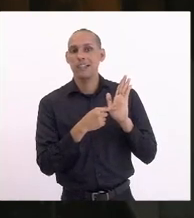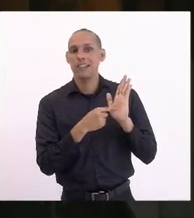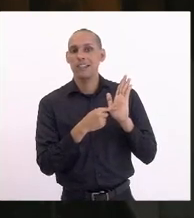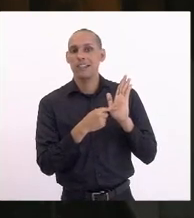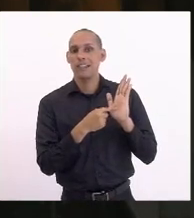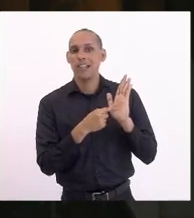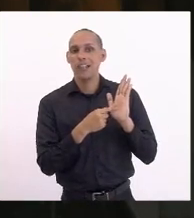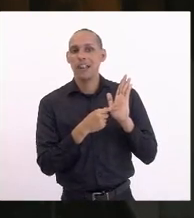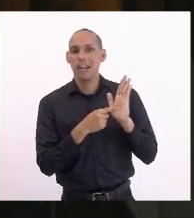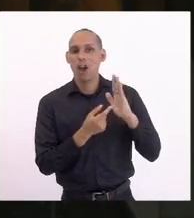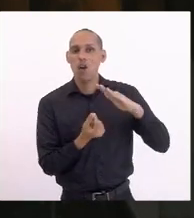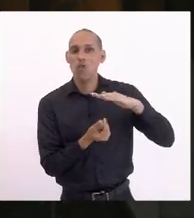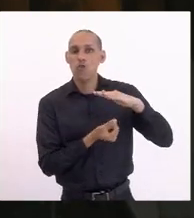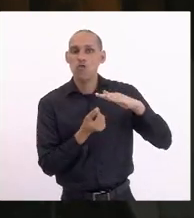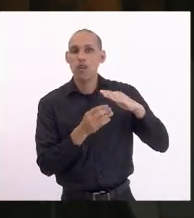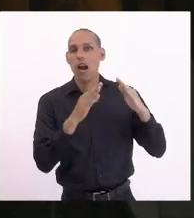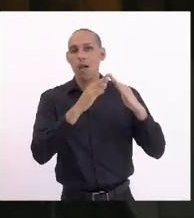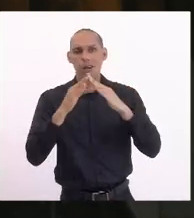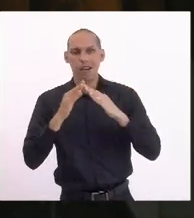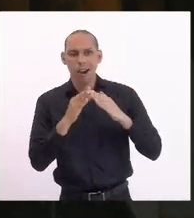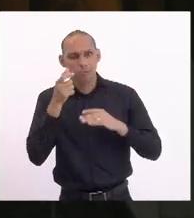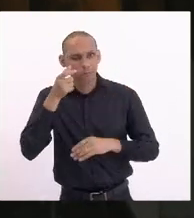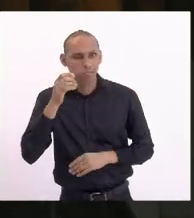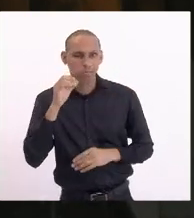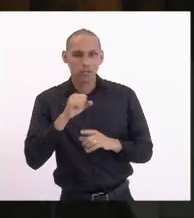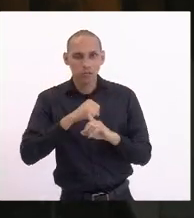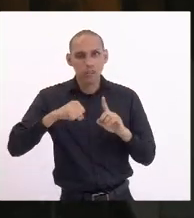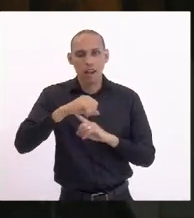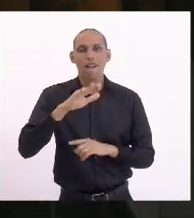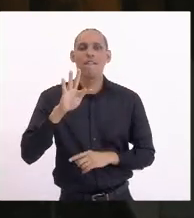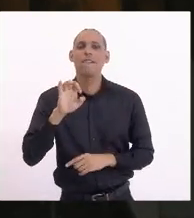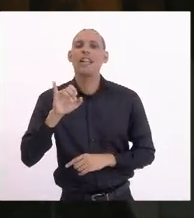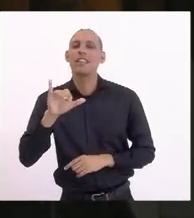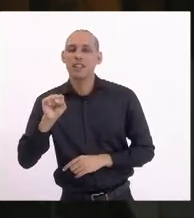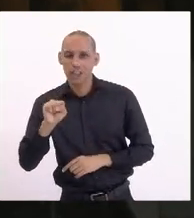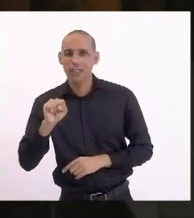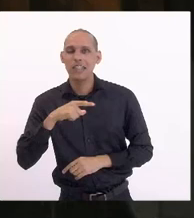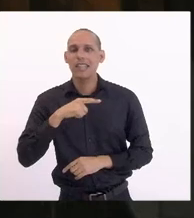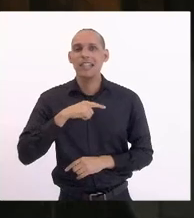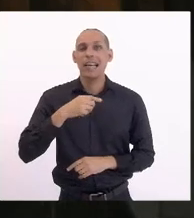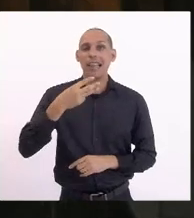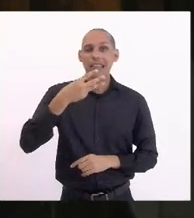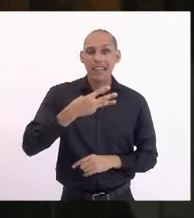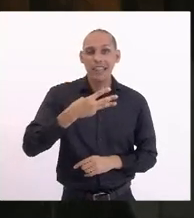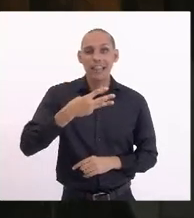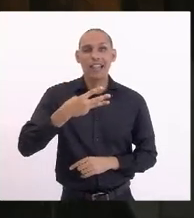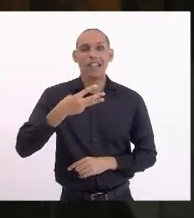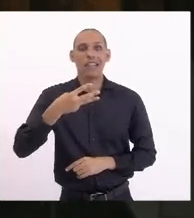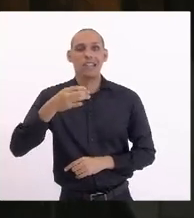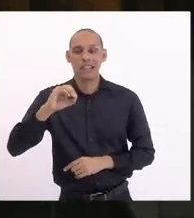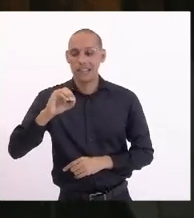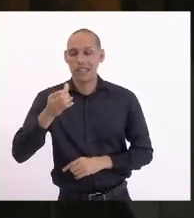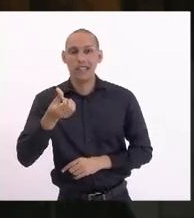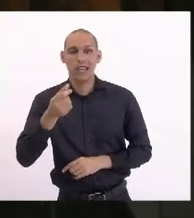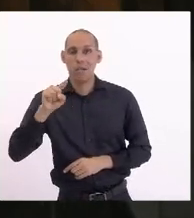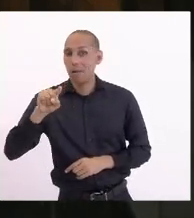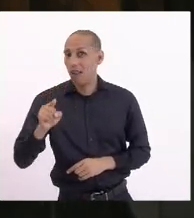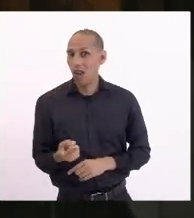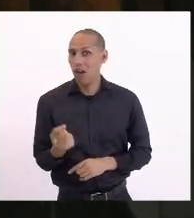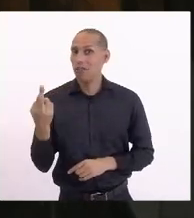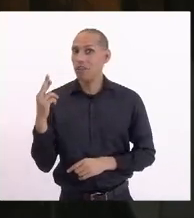de Habitação de Interesse Social, o FEIS, nós temos 306 milhões de